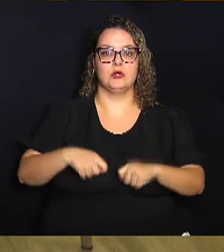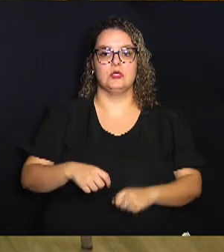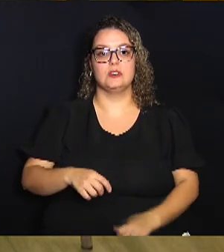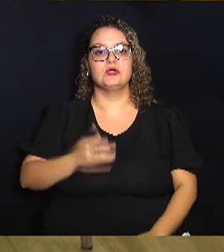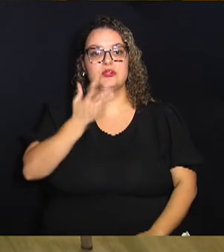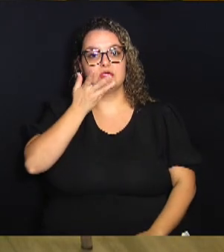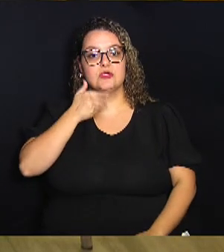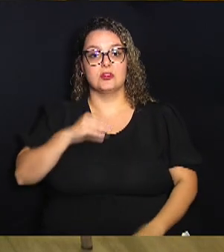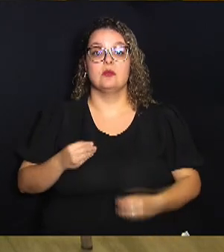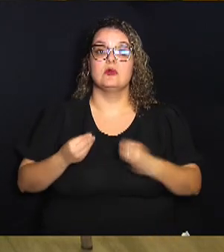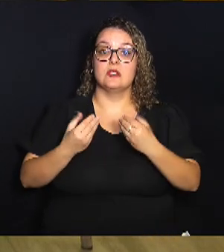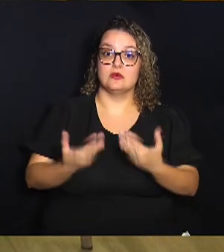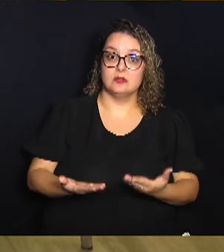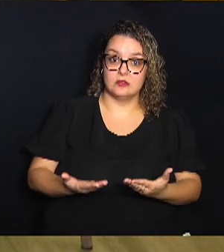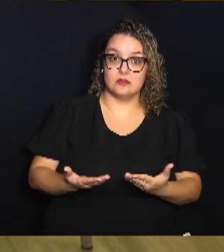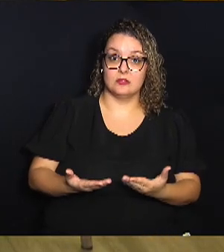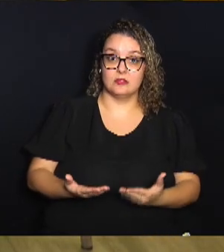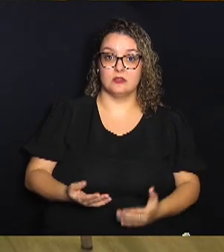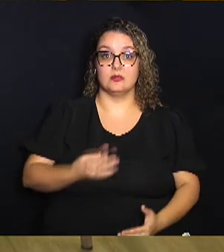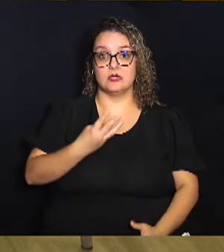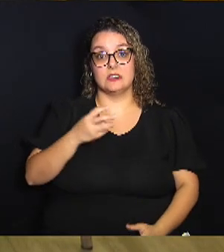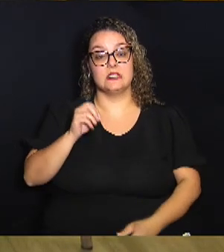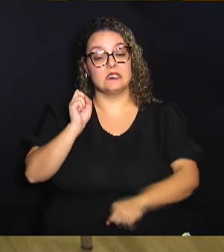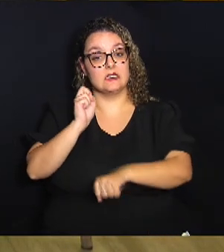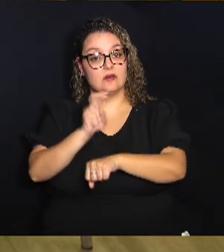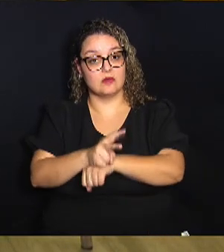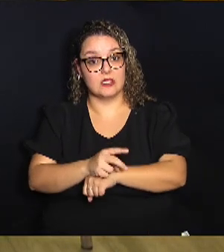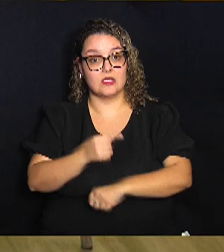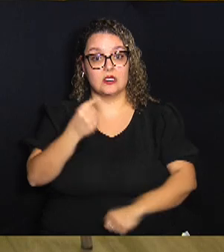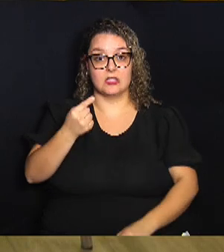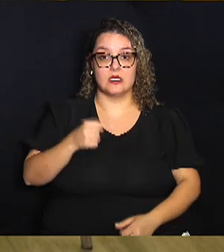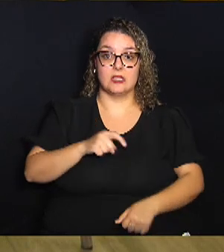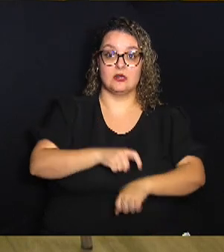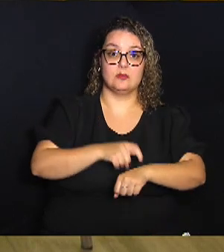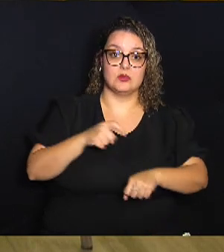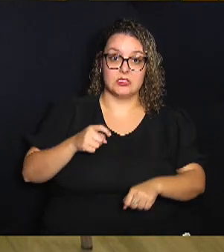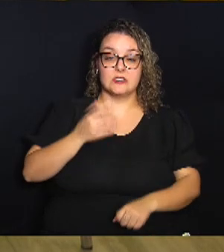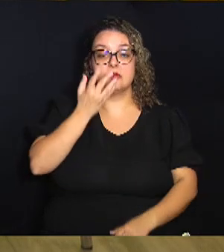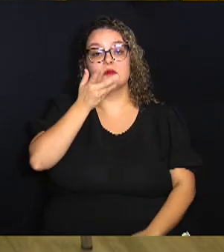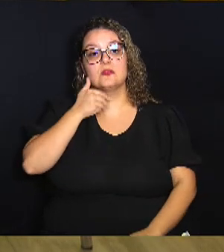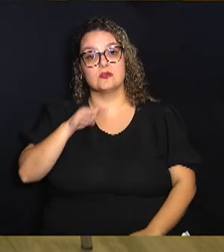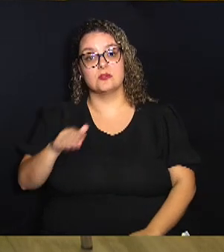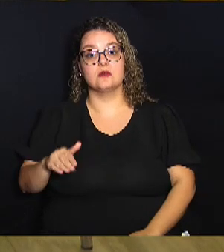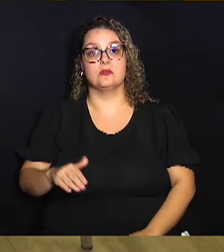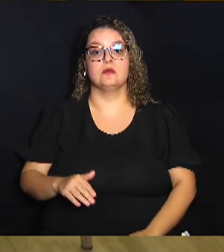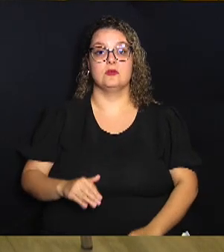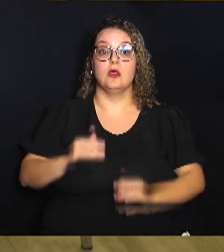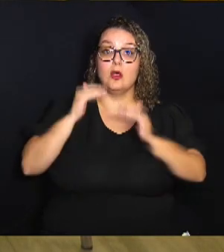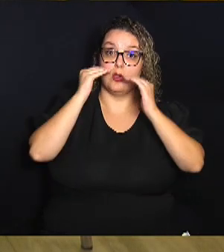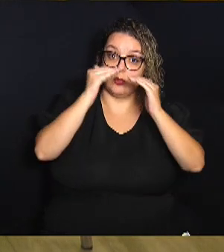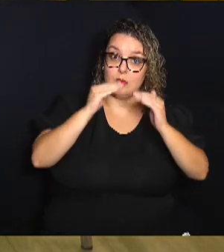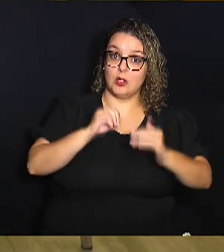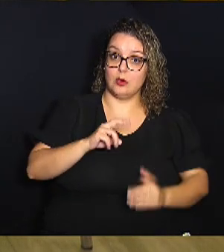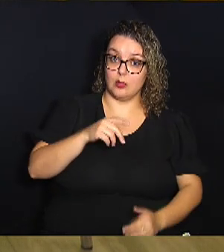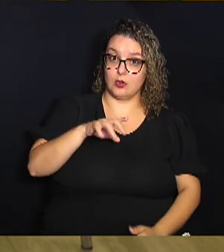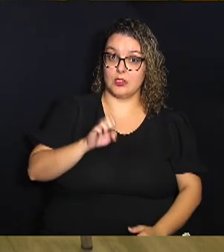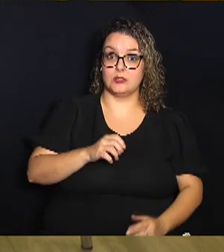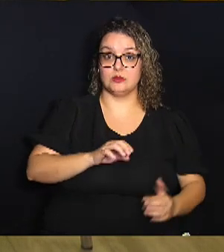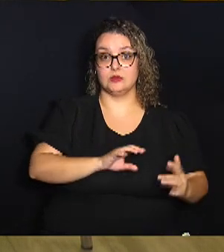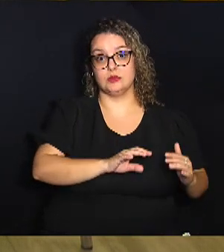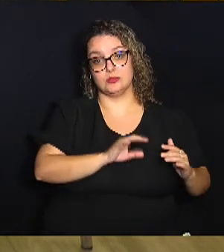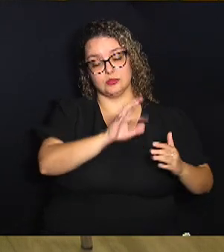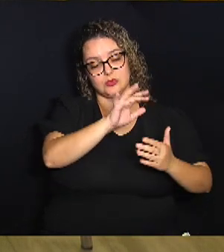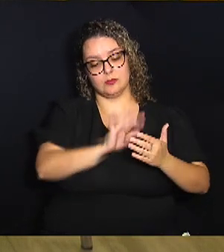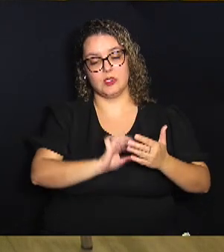Serão oferecidas 30 vagas em cada período e as crianças vão obedecer uma ordem de preenchimento de um